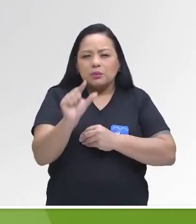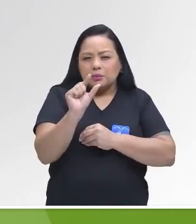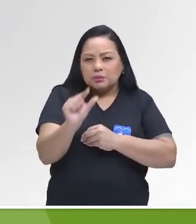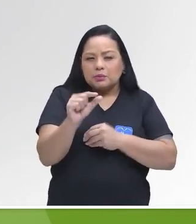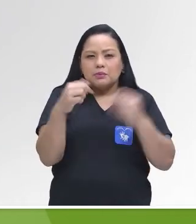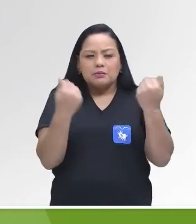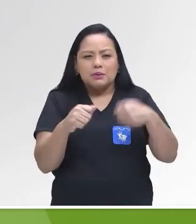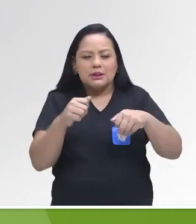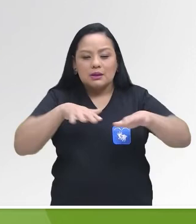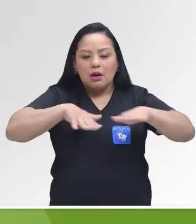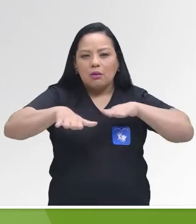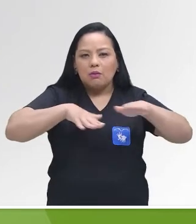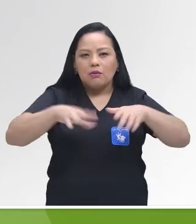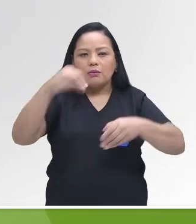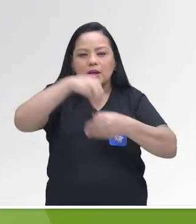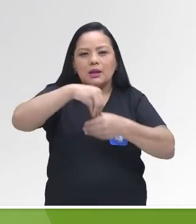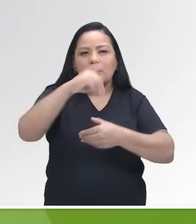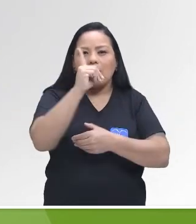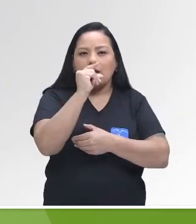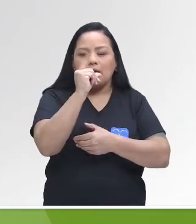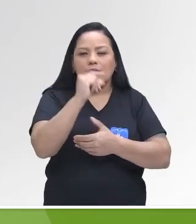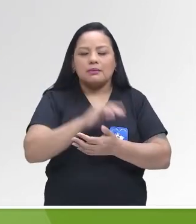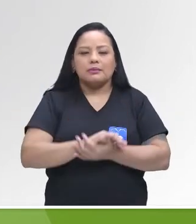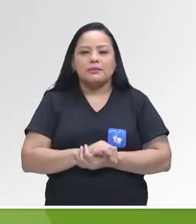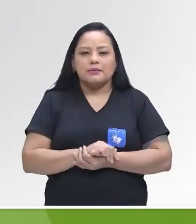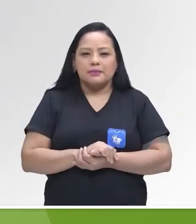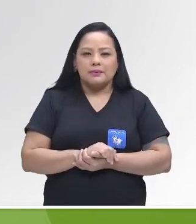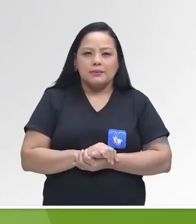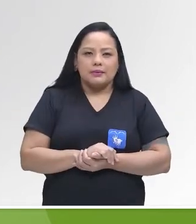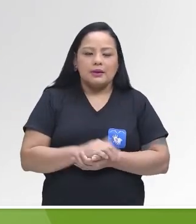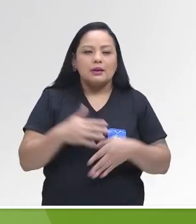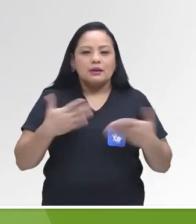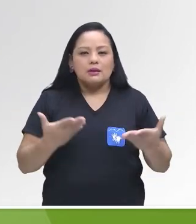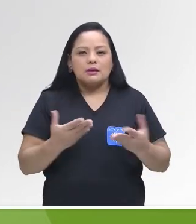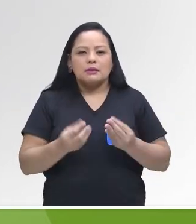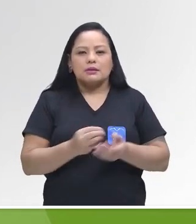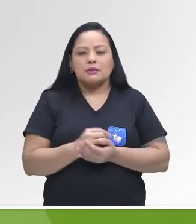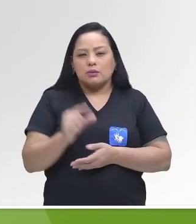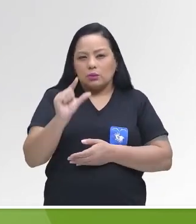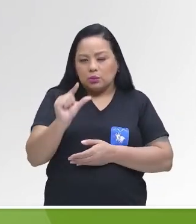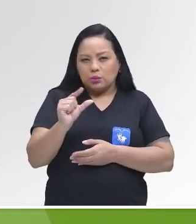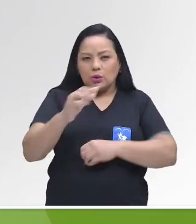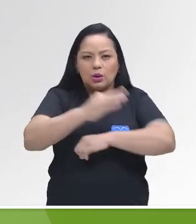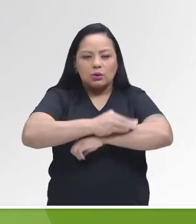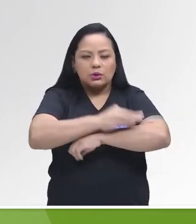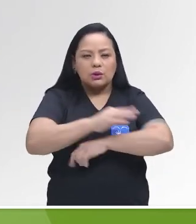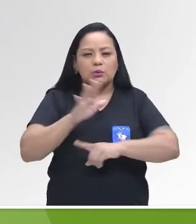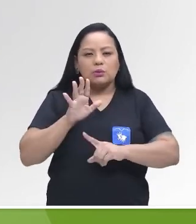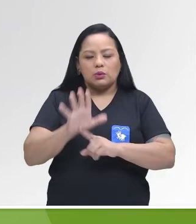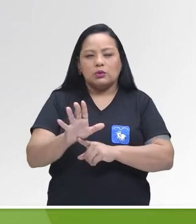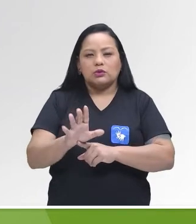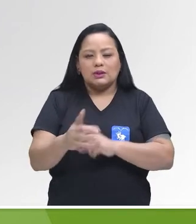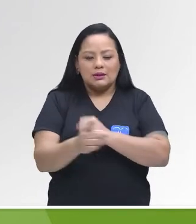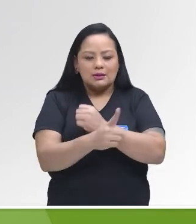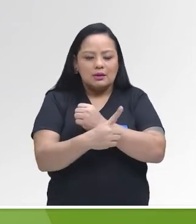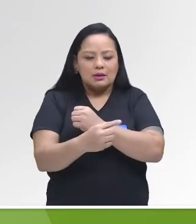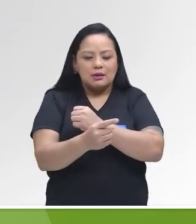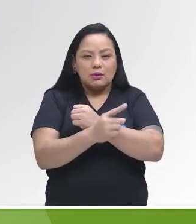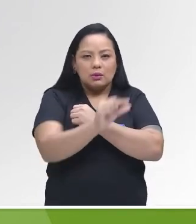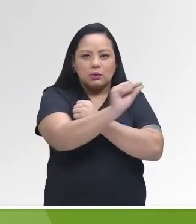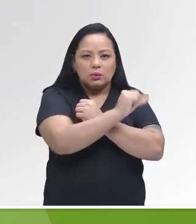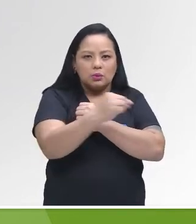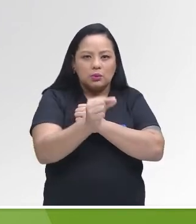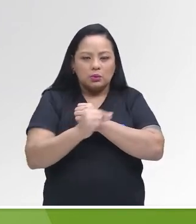precisam se movimentar dentro da água, né? Então, as formas larvais vão apresentar aí essa cauda longa